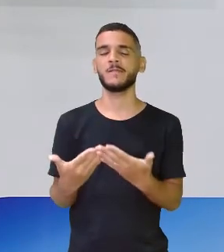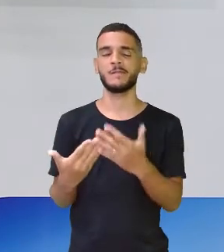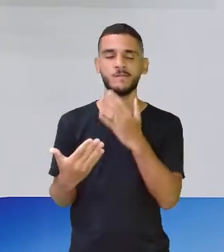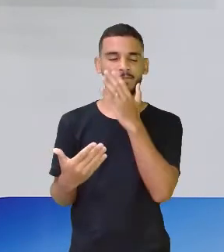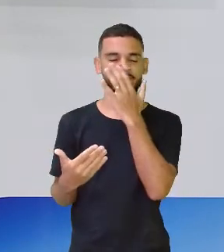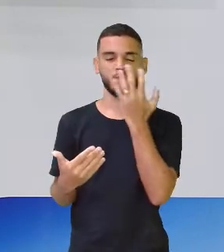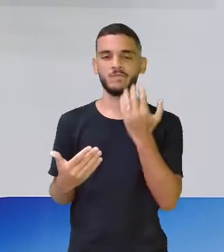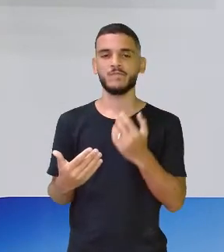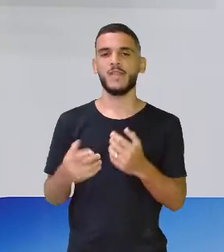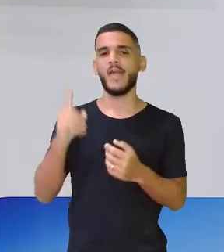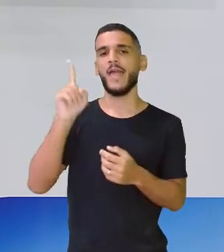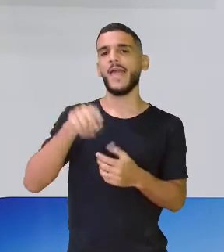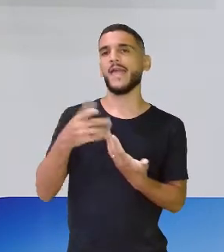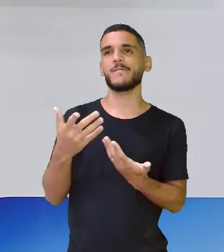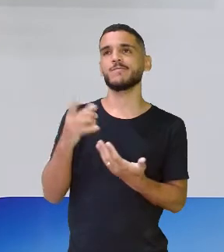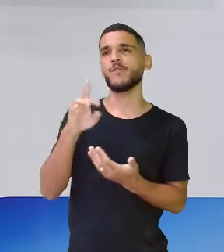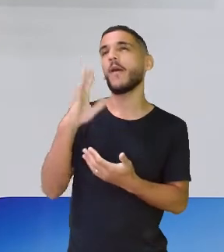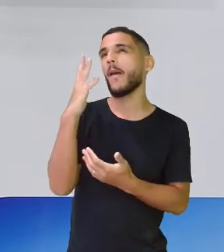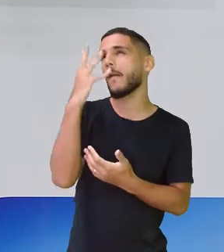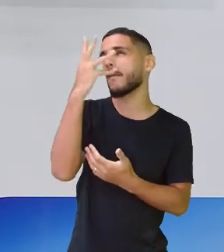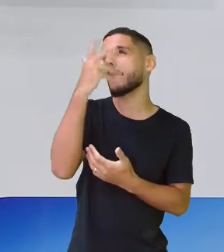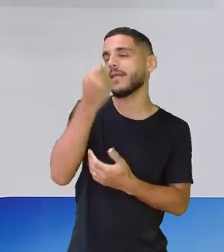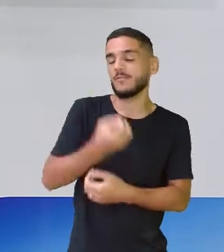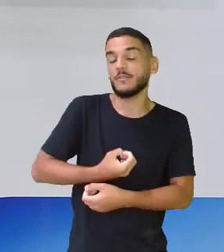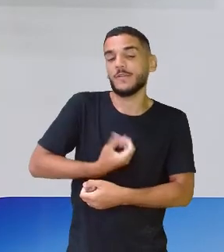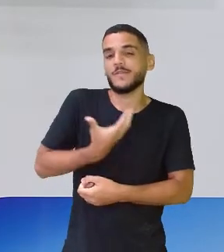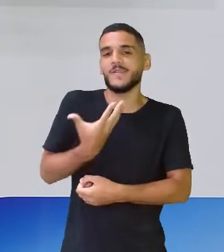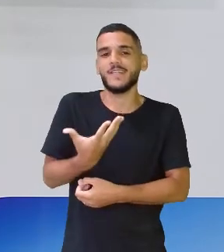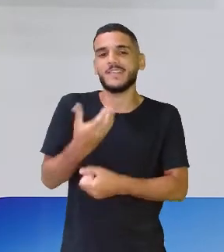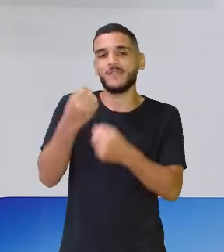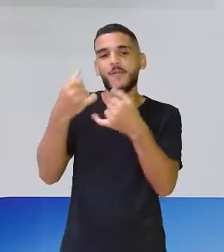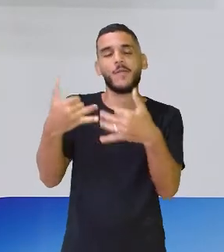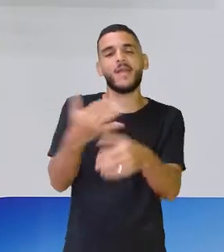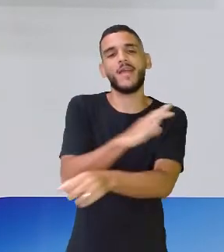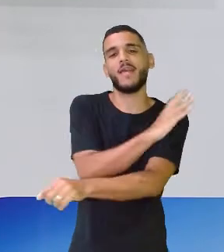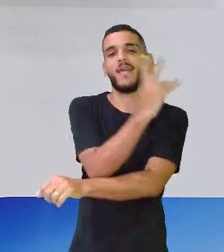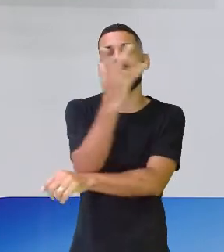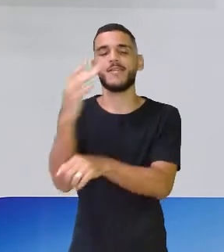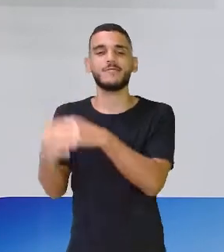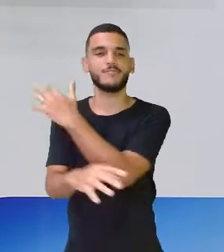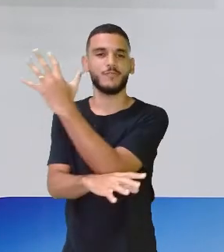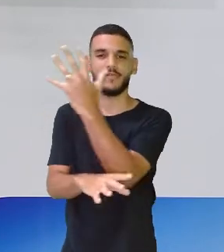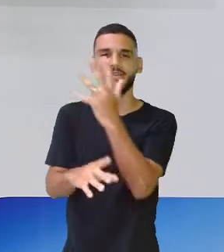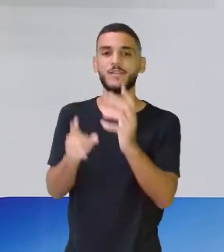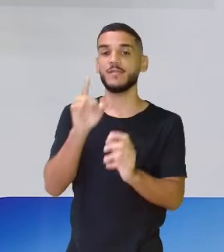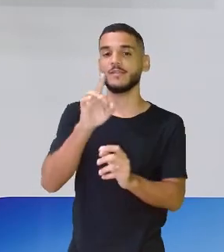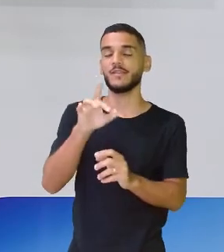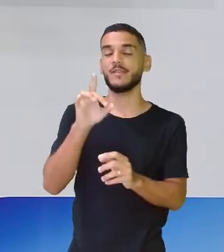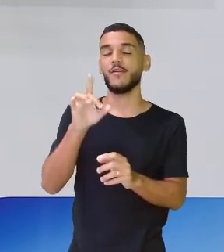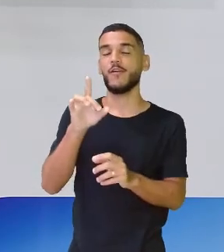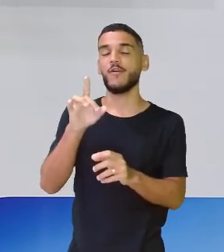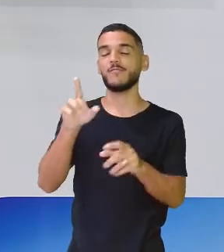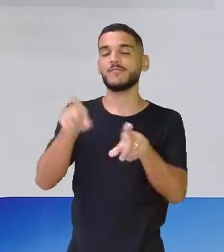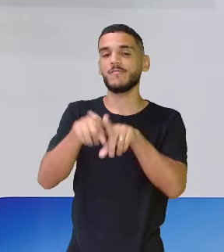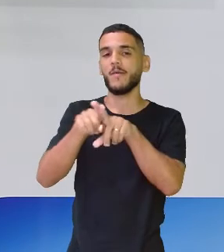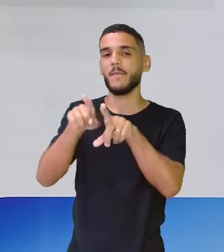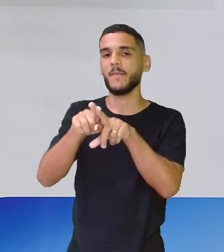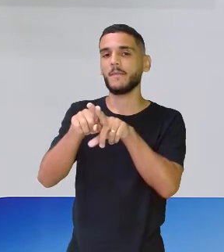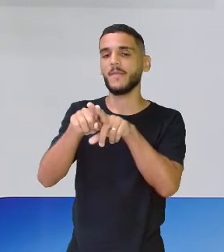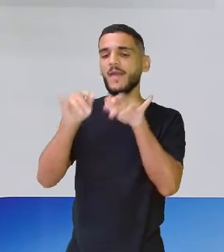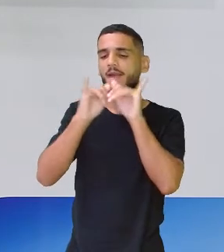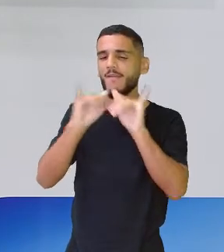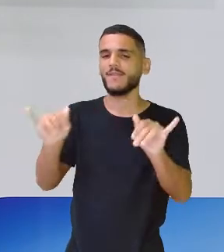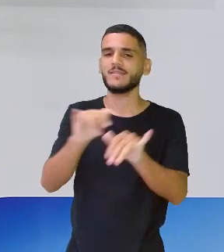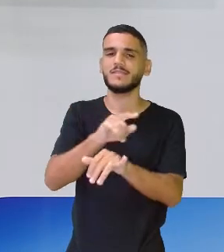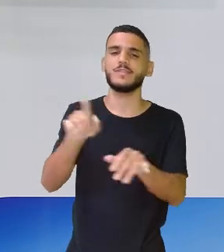só essa beleza da poesia de falar da natureza, mas também dando um aviso, que é importante a gente ter cuidados, que é